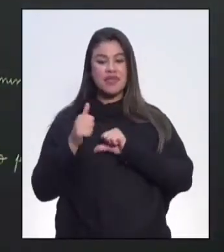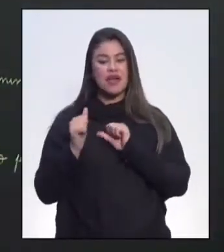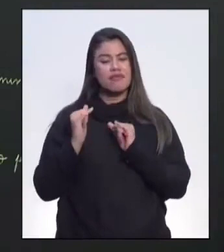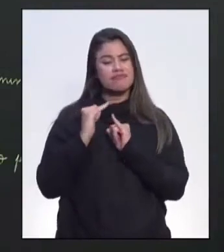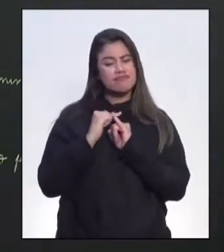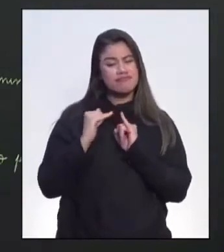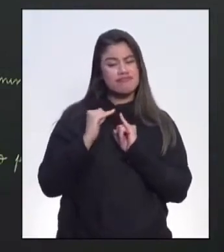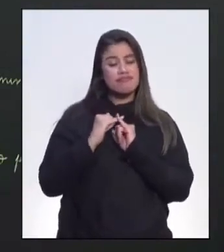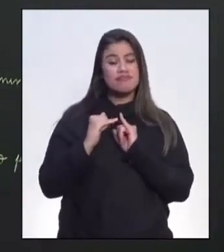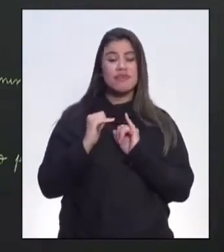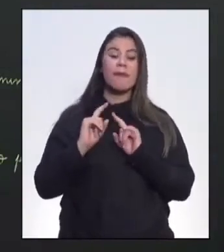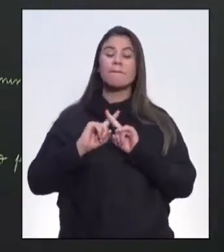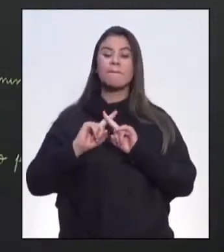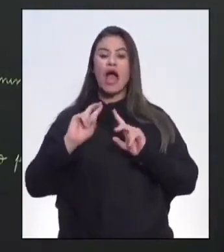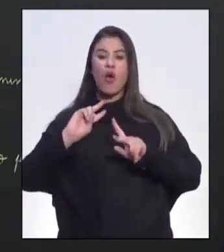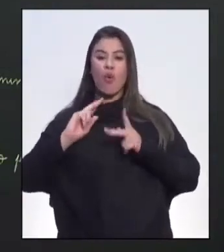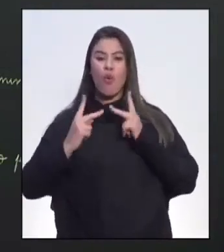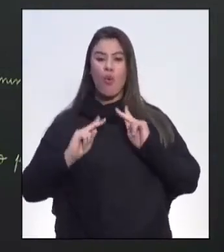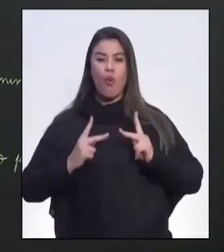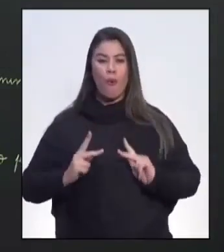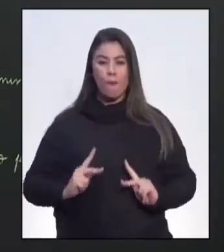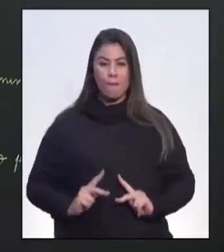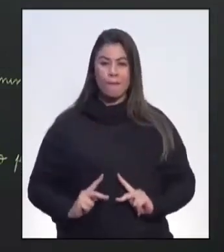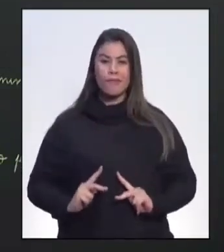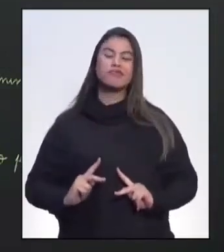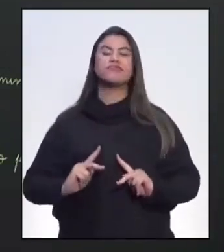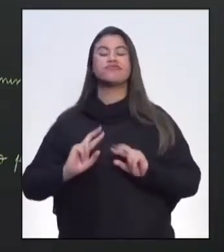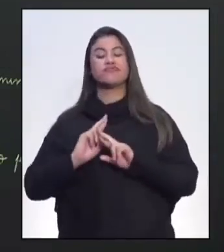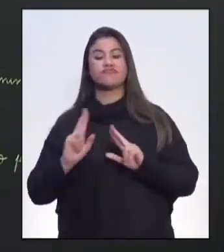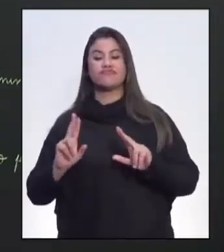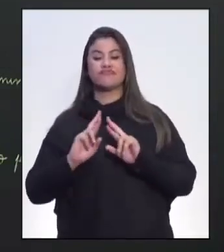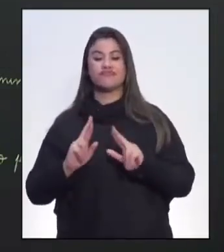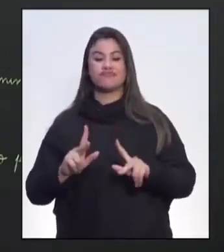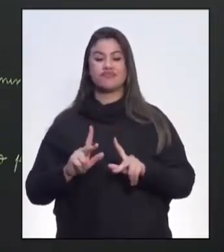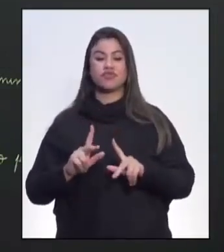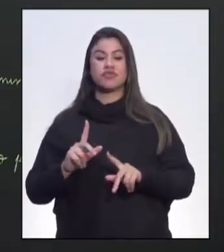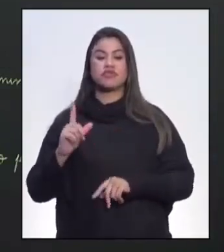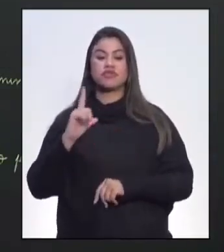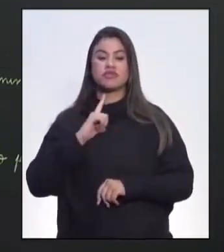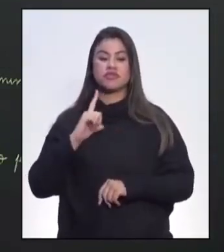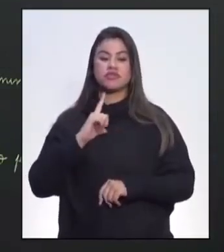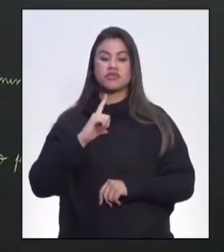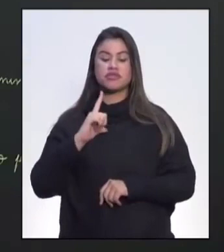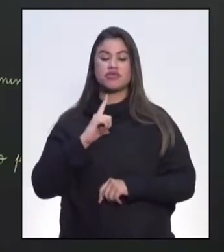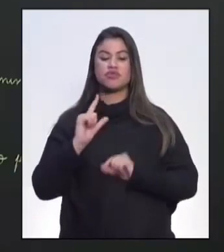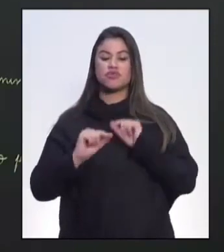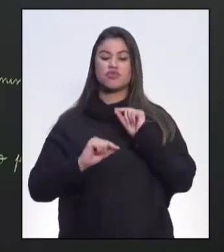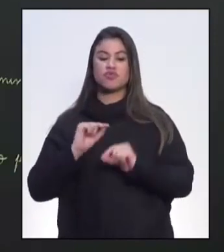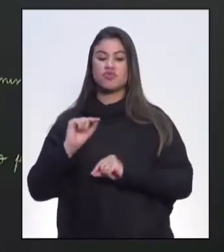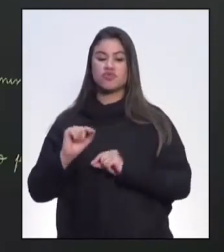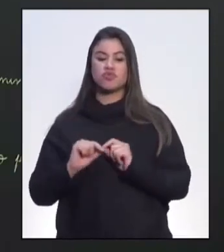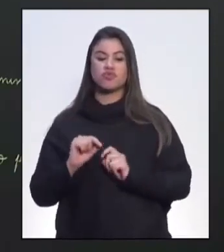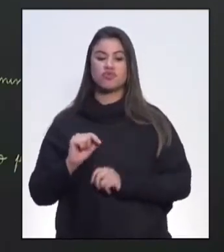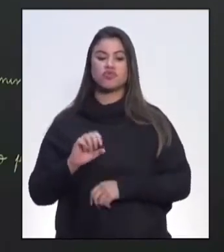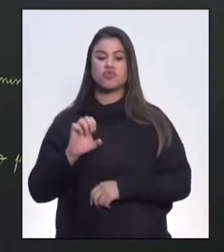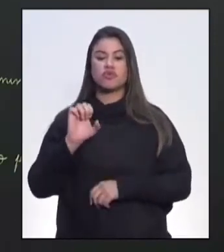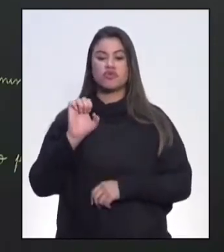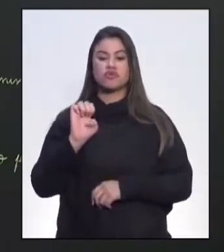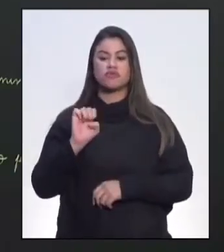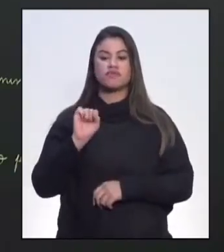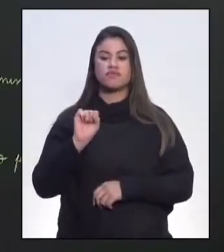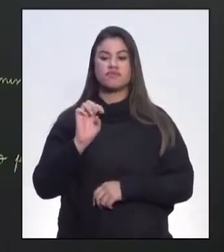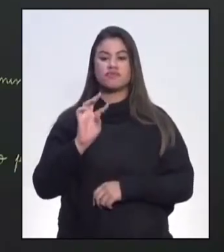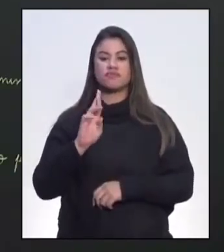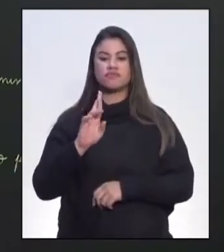similares, porém os hormônios que estão atuando são hormônios diferentes. Estamos falando aí especialmente do estrogênio.